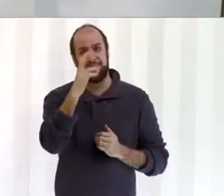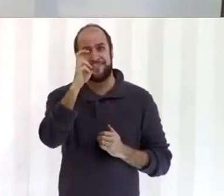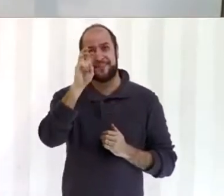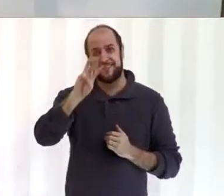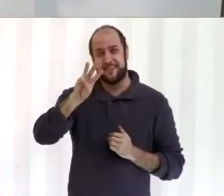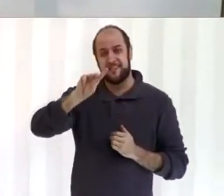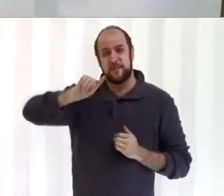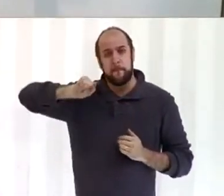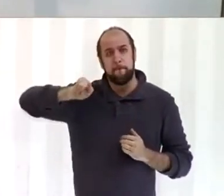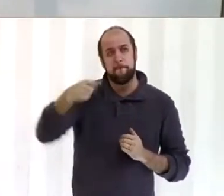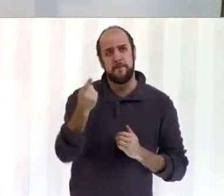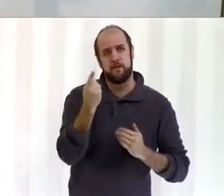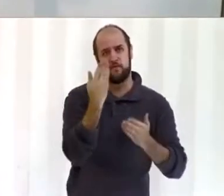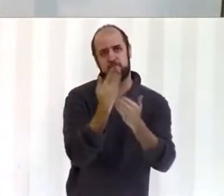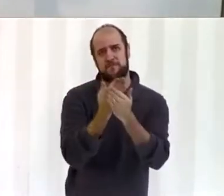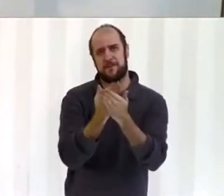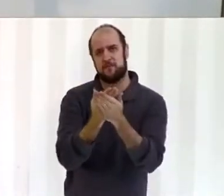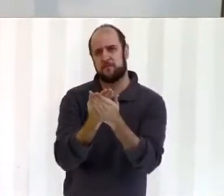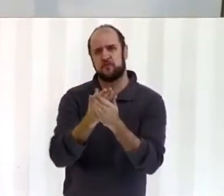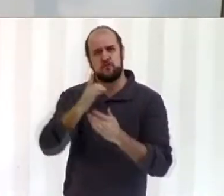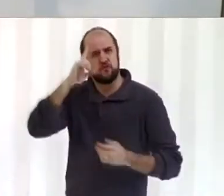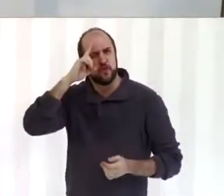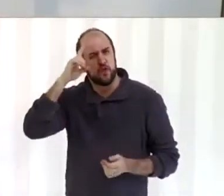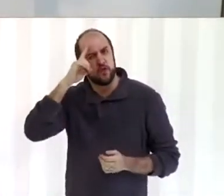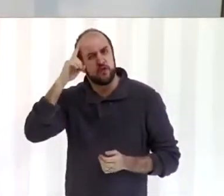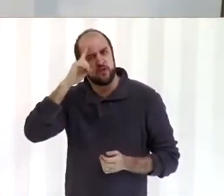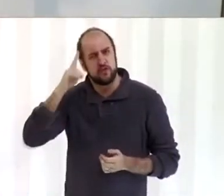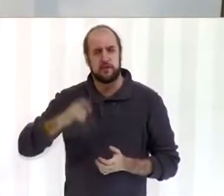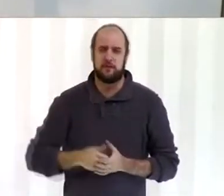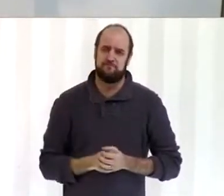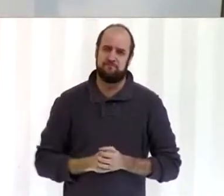no campus de Higienópolis, diariamente.